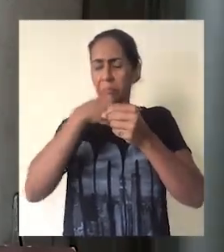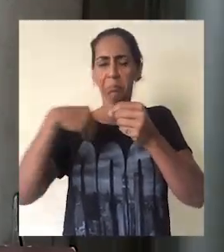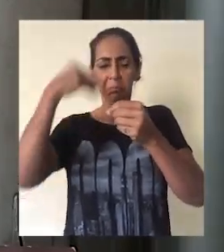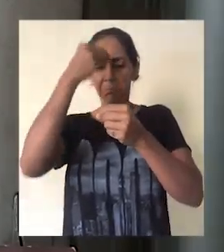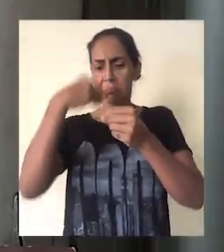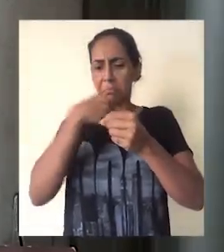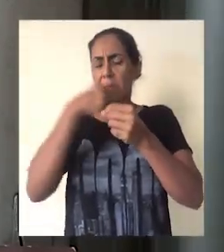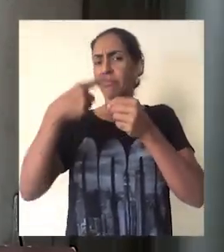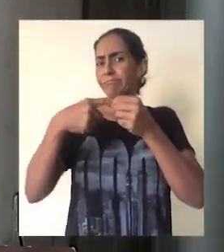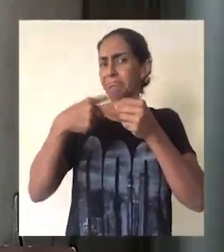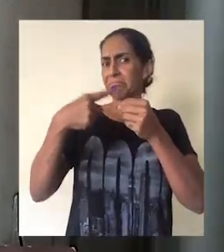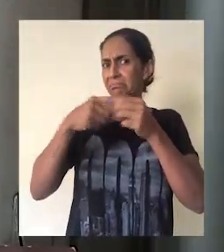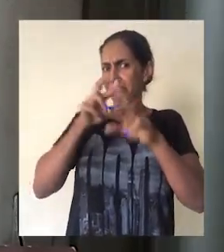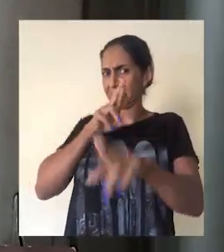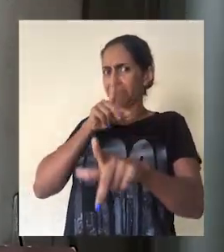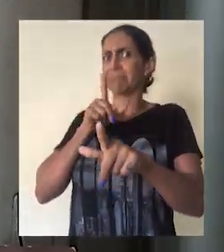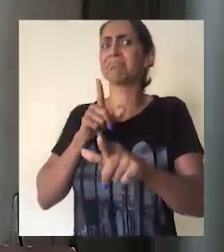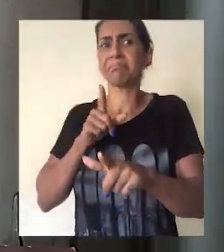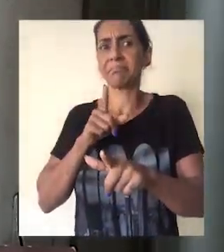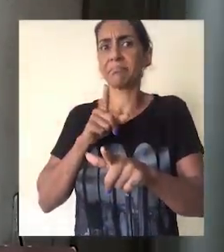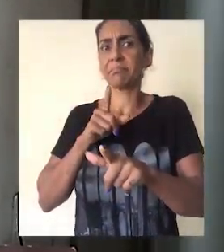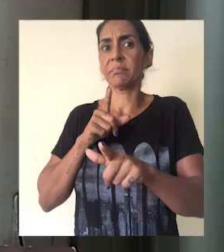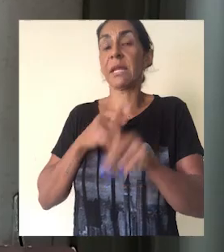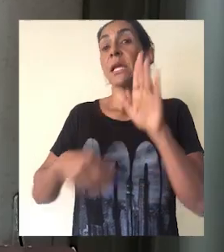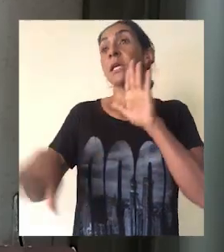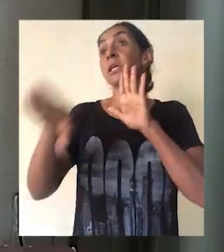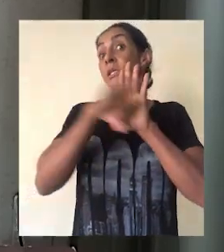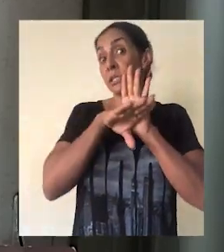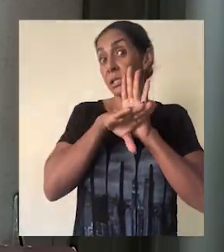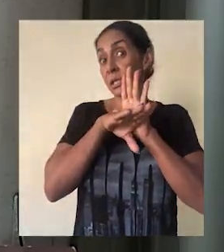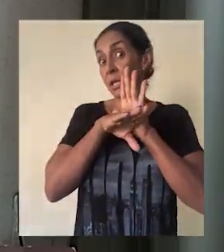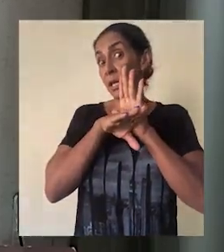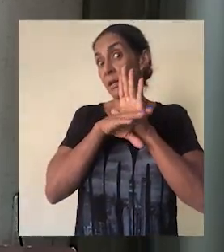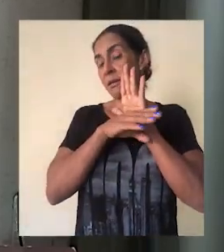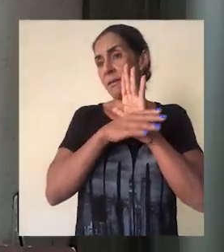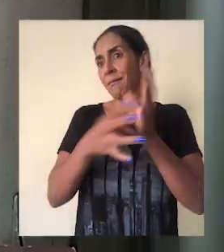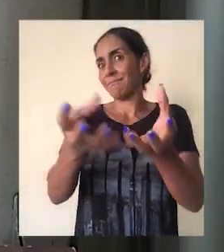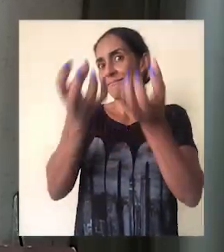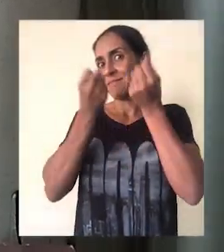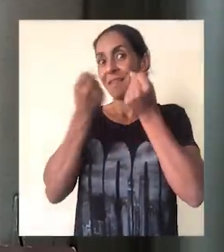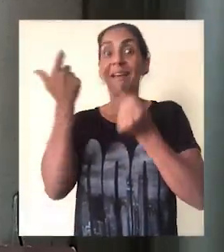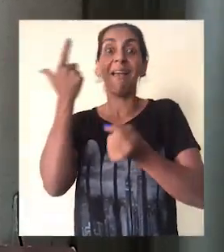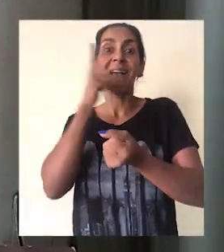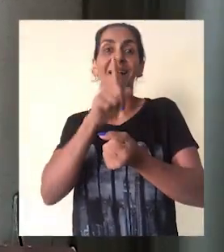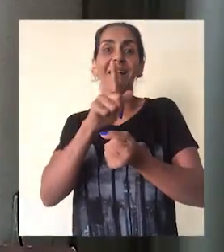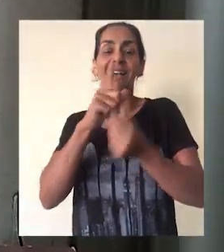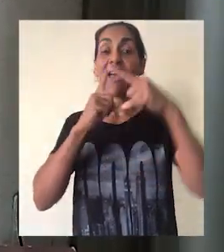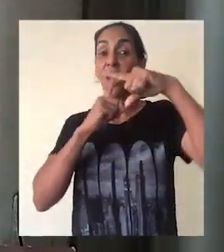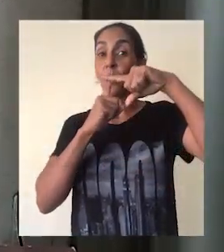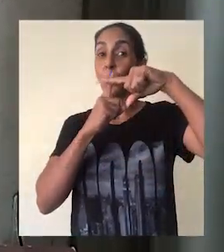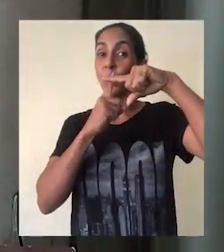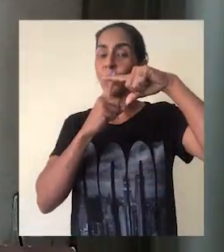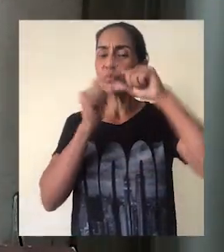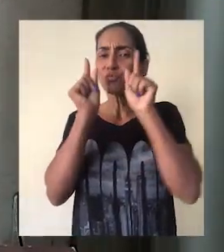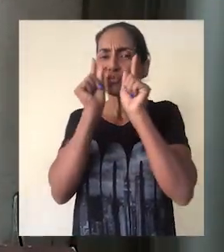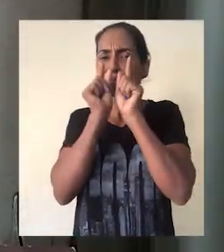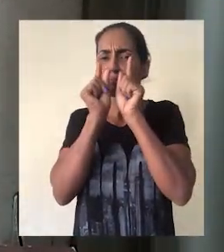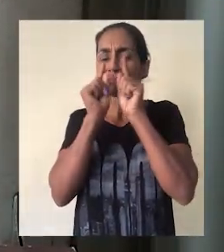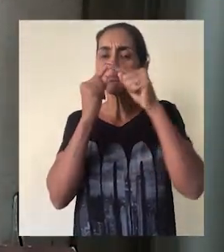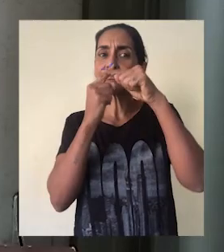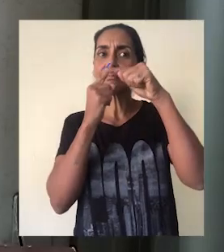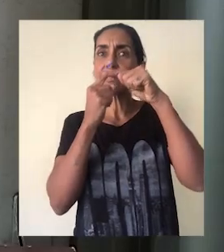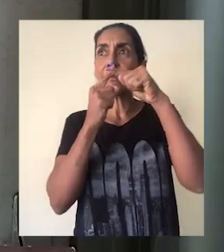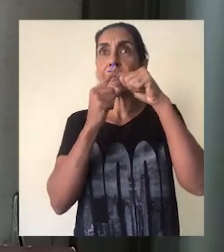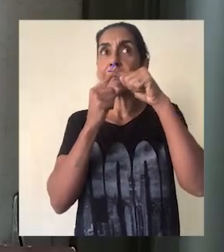e sabem que ele está indo para o castelo de Drácula. Ele chega até a receber uma cruzinha de presente de uma senhorinha. Parece que todo mundo sabia